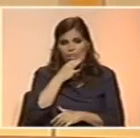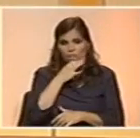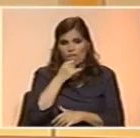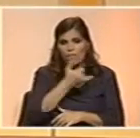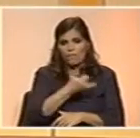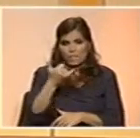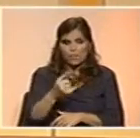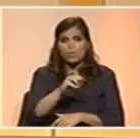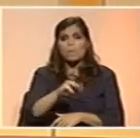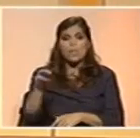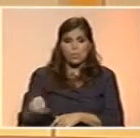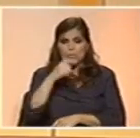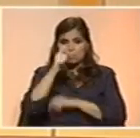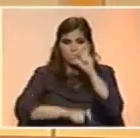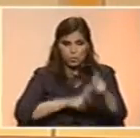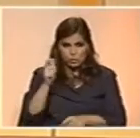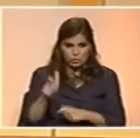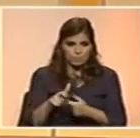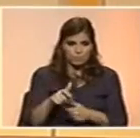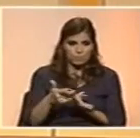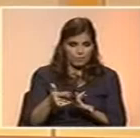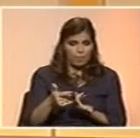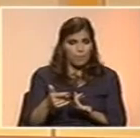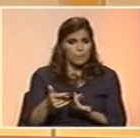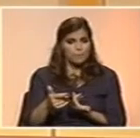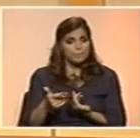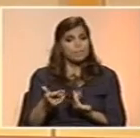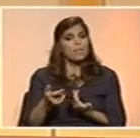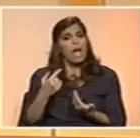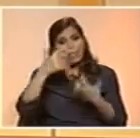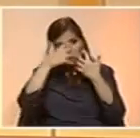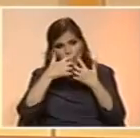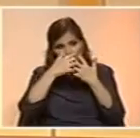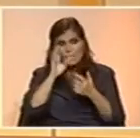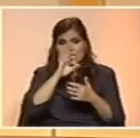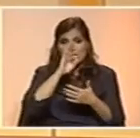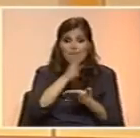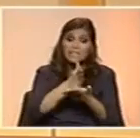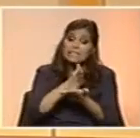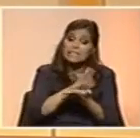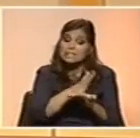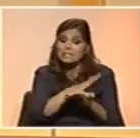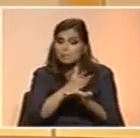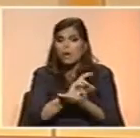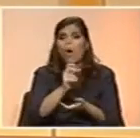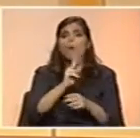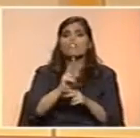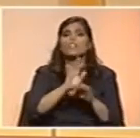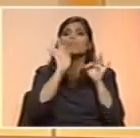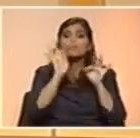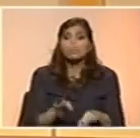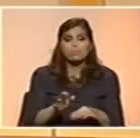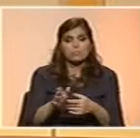22 milhões de vegetarianos que ainda assim há dúvida se são os semi ou se são